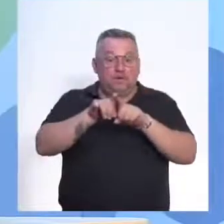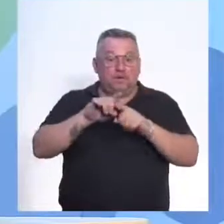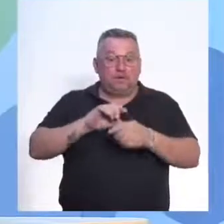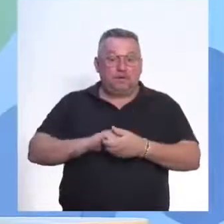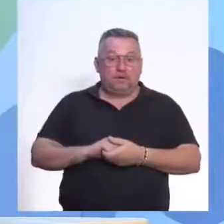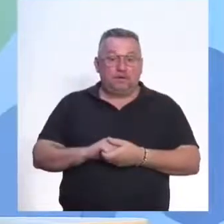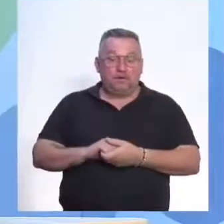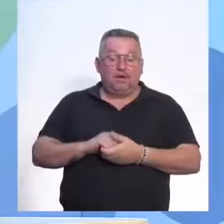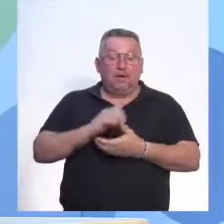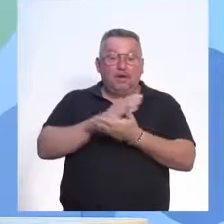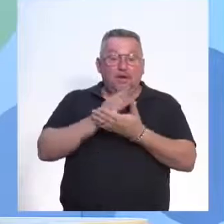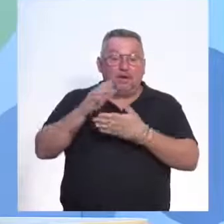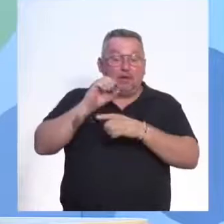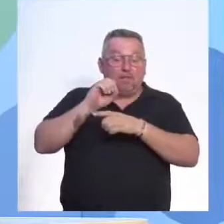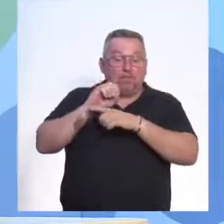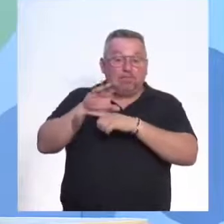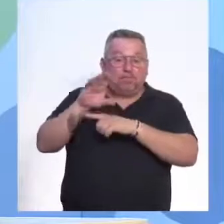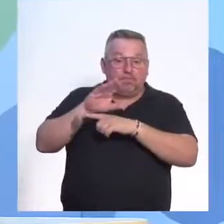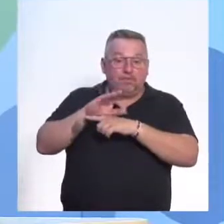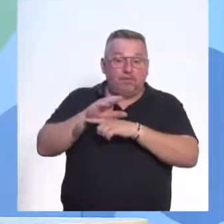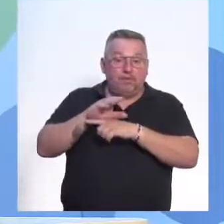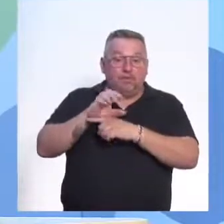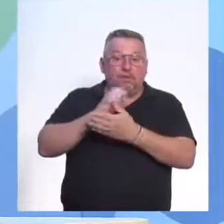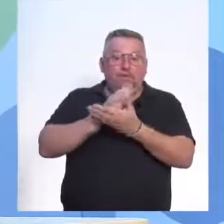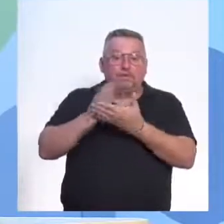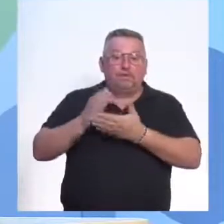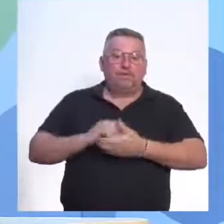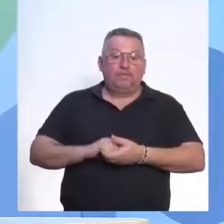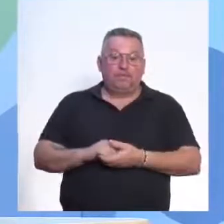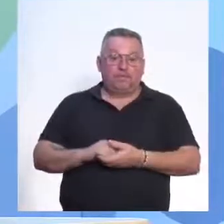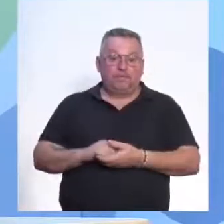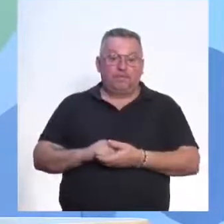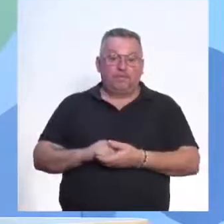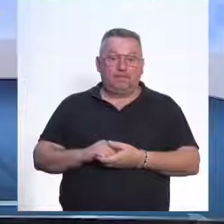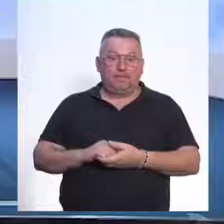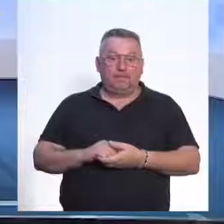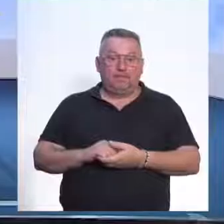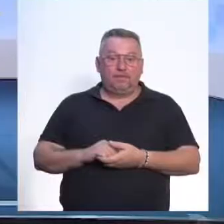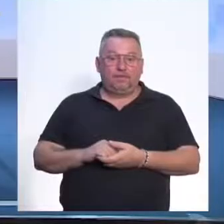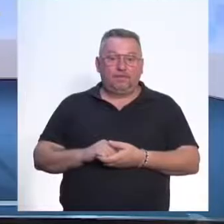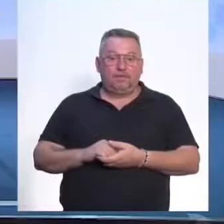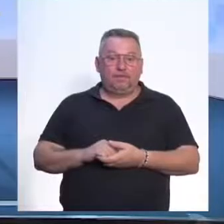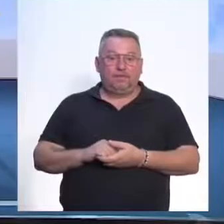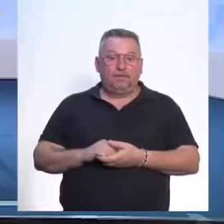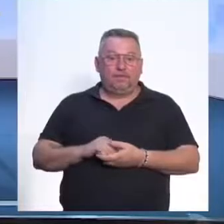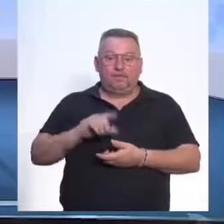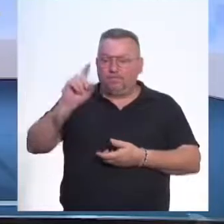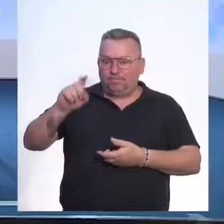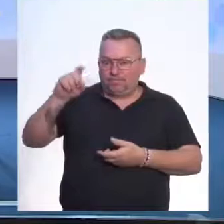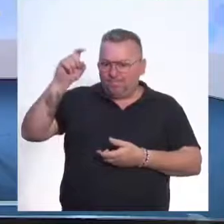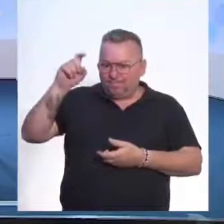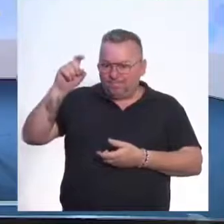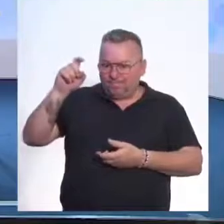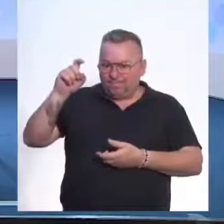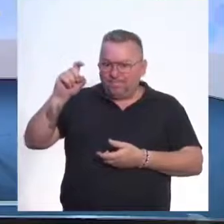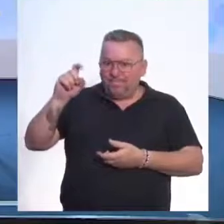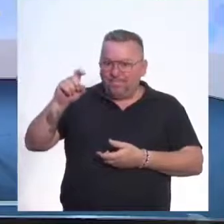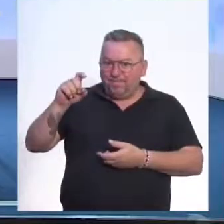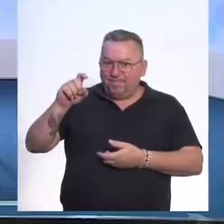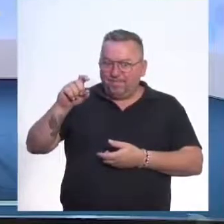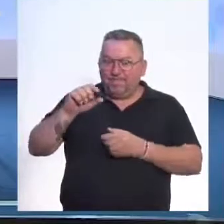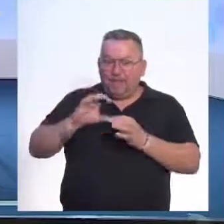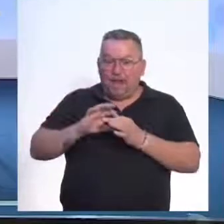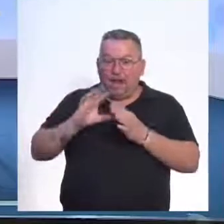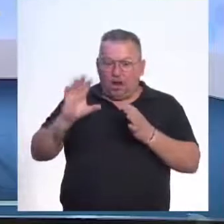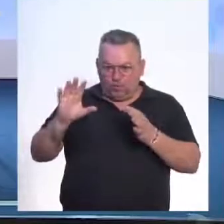aparecer iniciar transmissão ou start transmission. E aí, apareceu, né? Apareceu, clica lá.